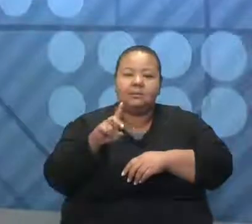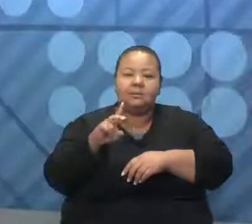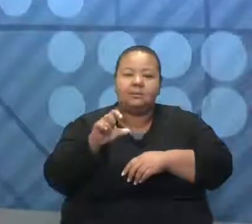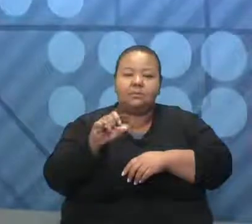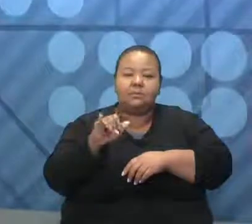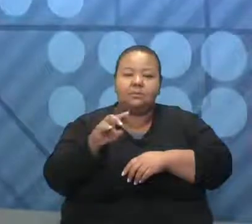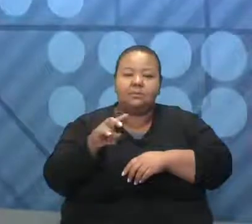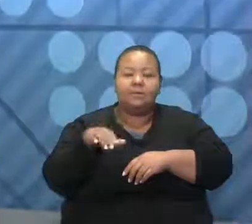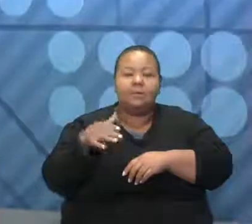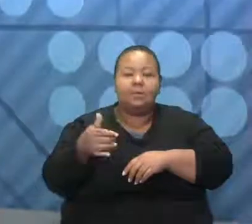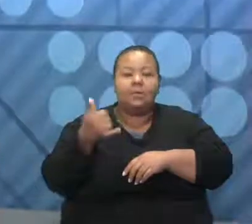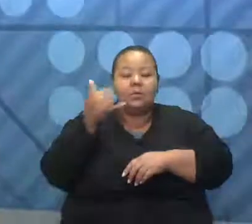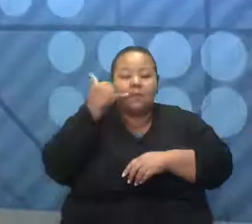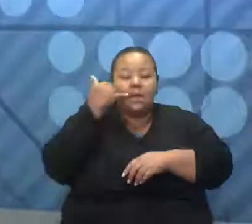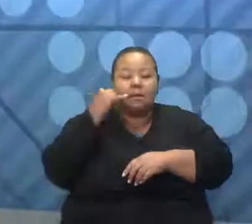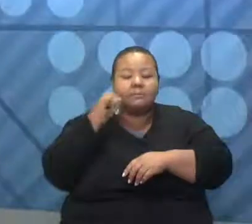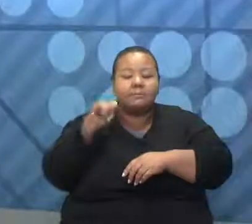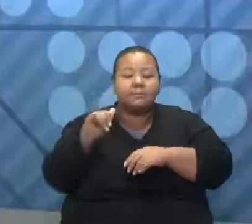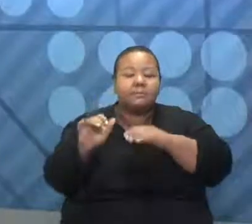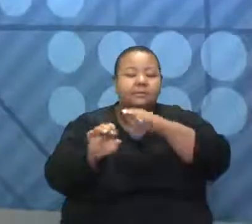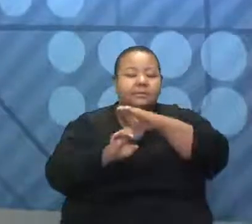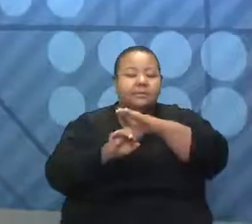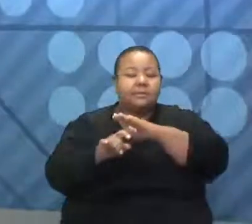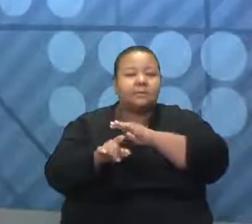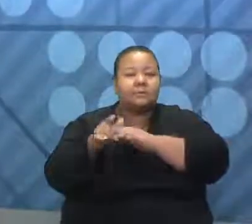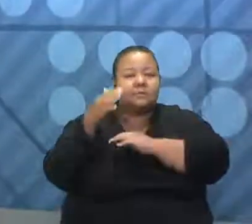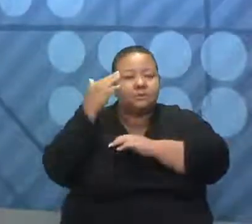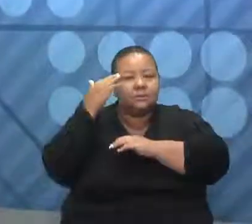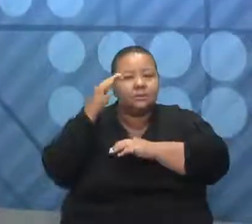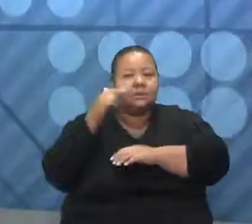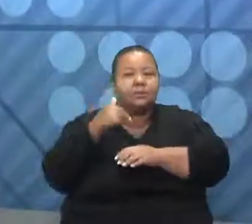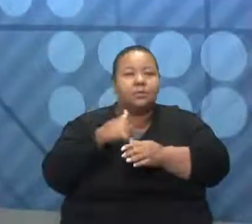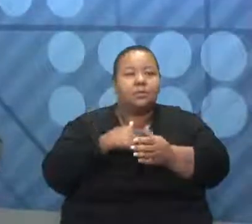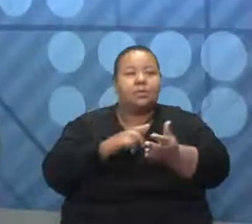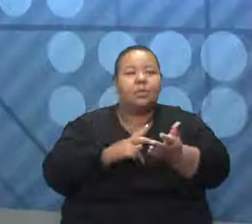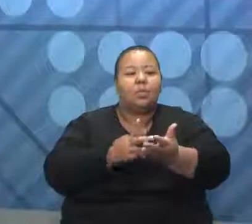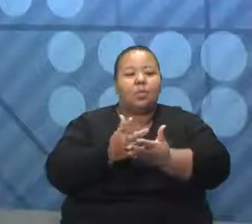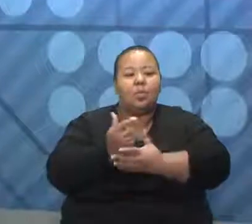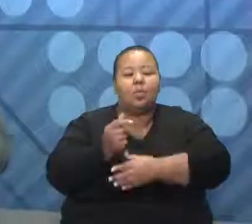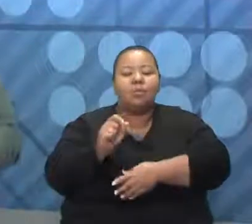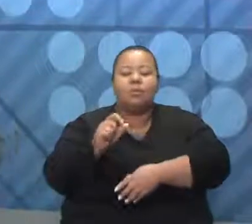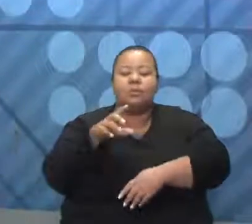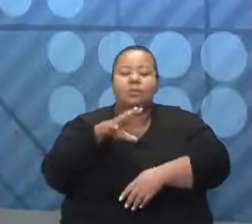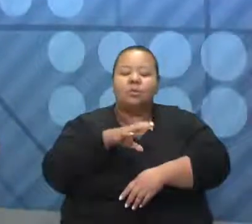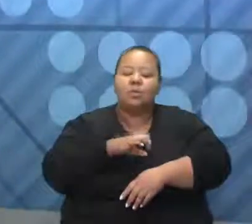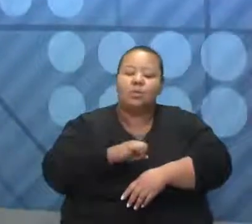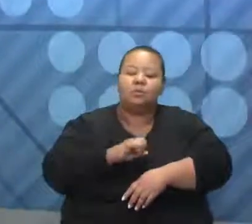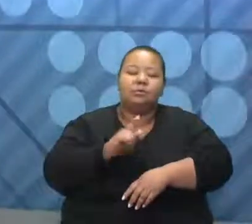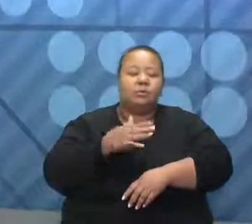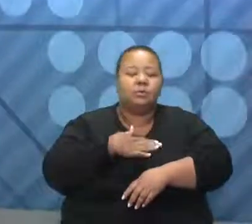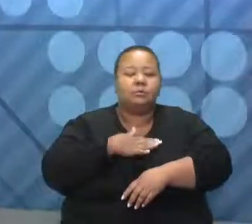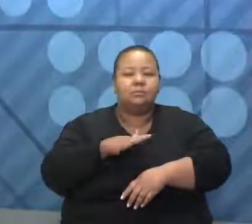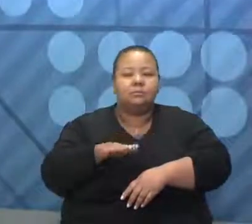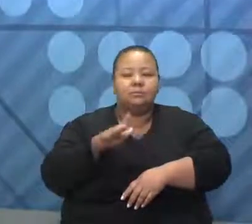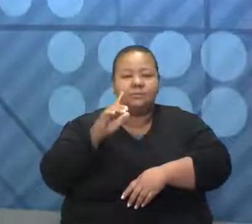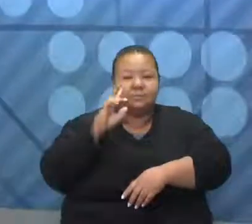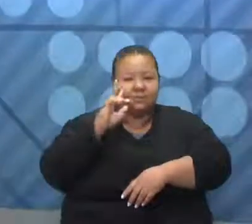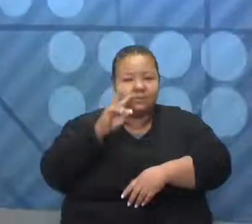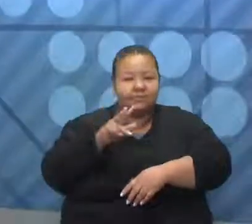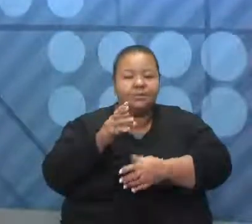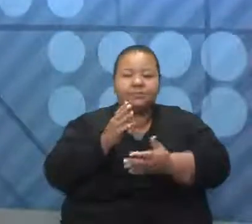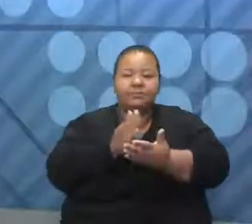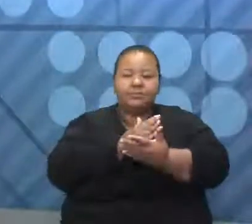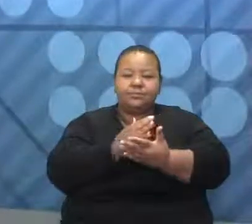para uma empresa, a partir do momento de alguns dados, ela já sabe que eu consumo, que eu gosto, que eu deixo de gostar. Você já reparou que